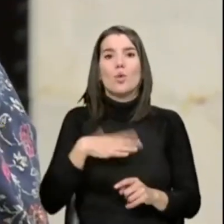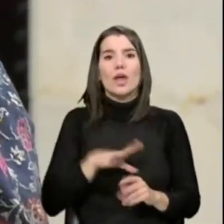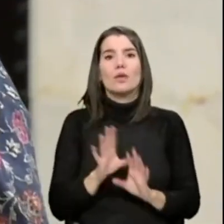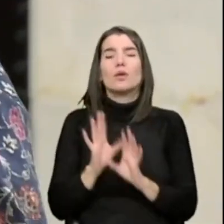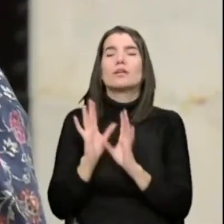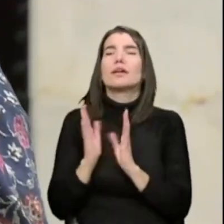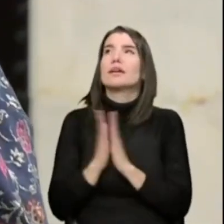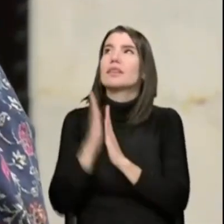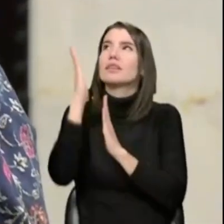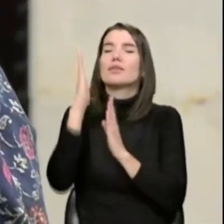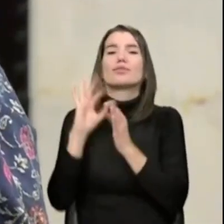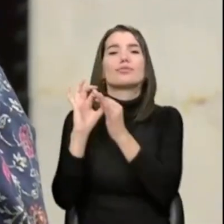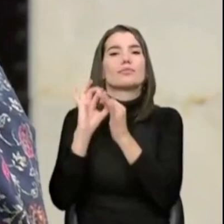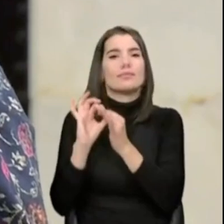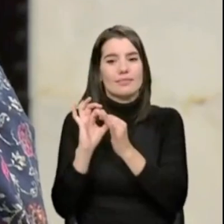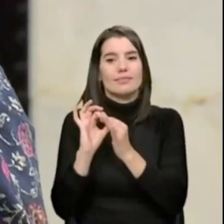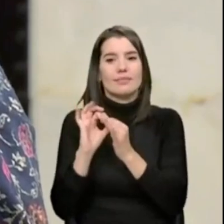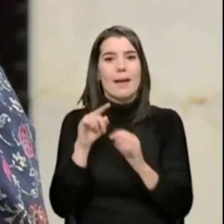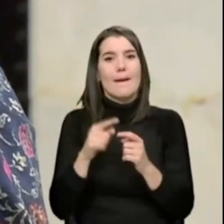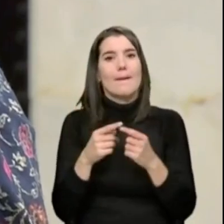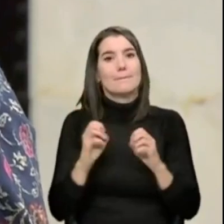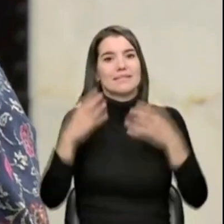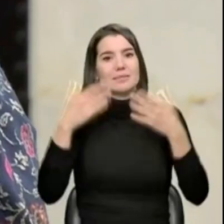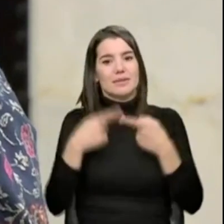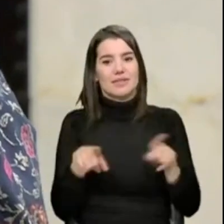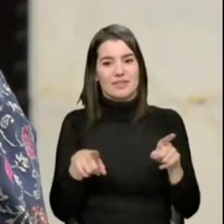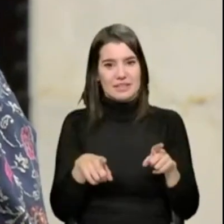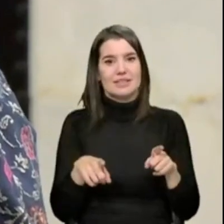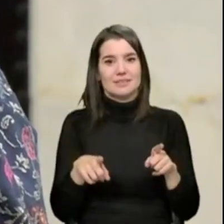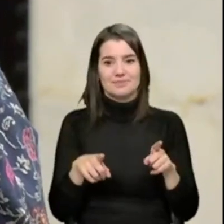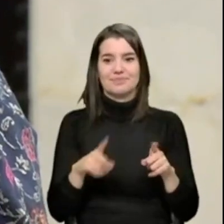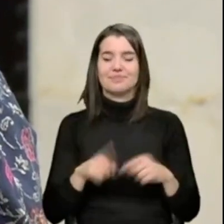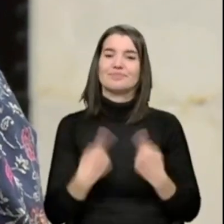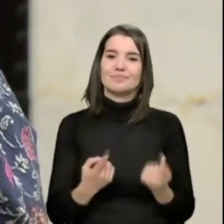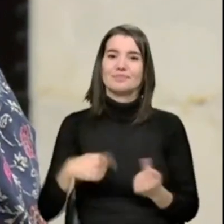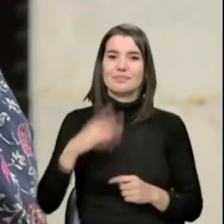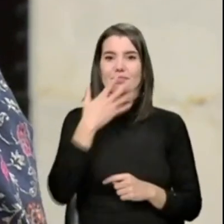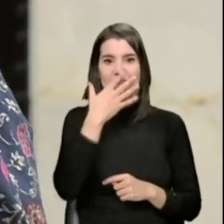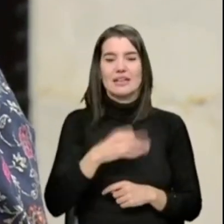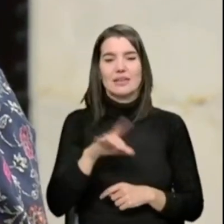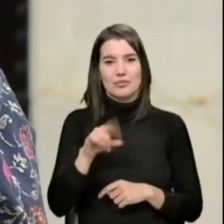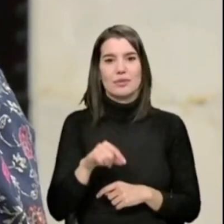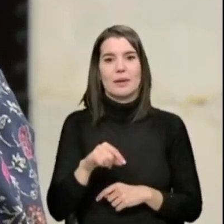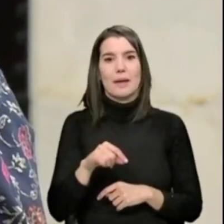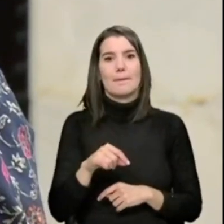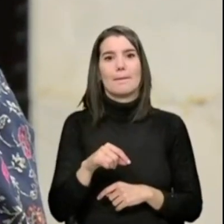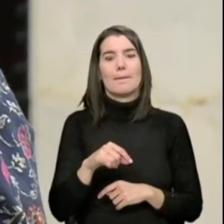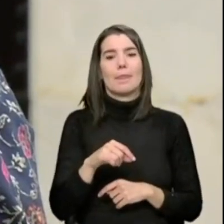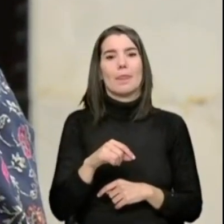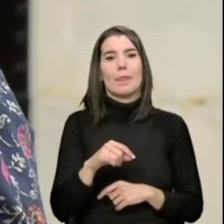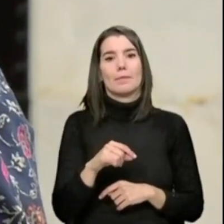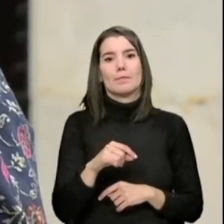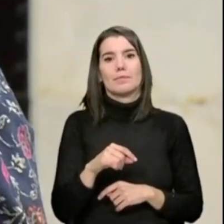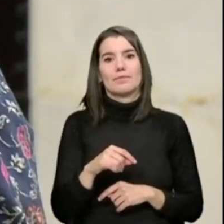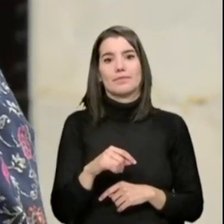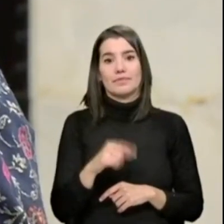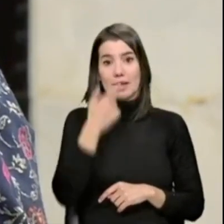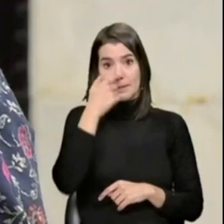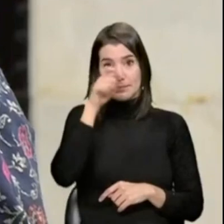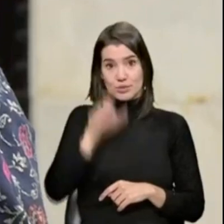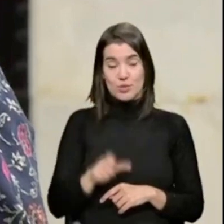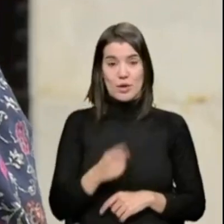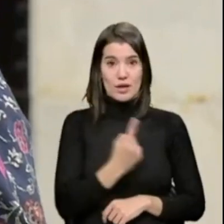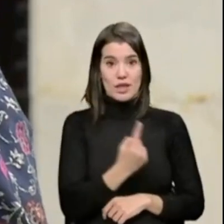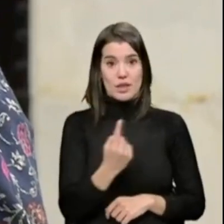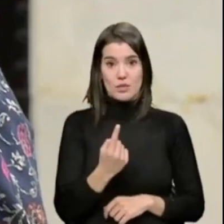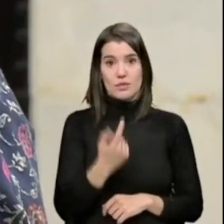Deus. Portanto, é essa a principal diferença. Depois acreditamos que cada pessoa